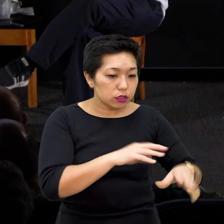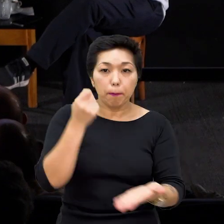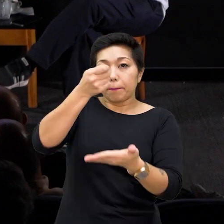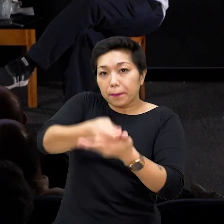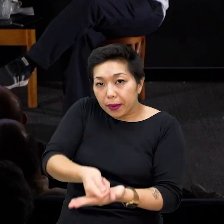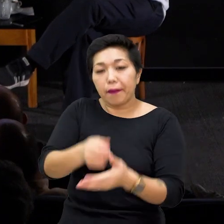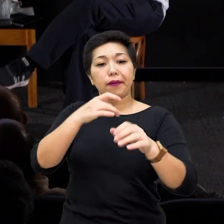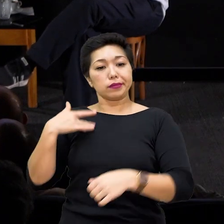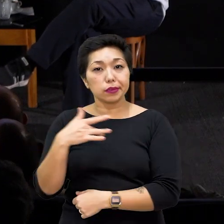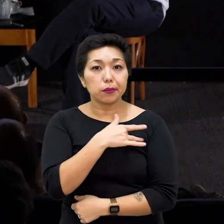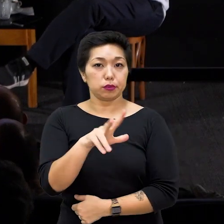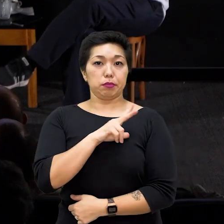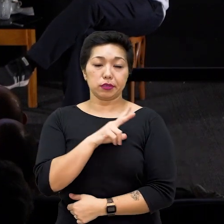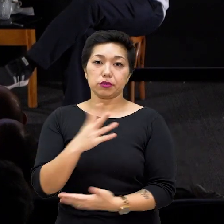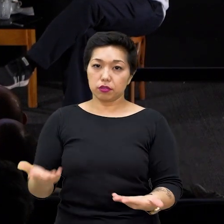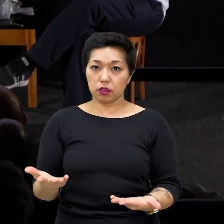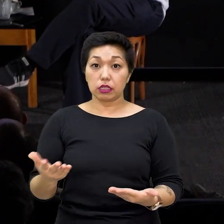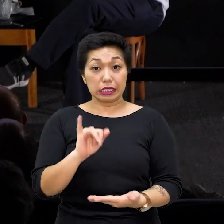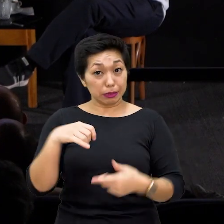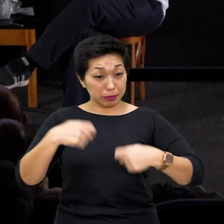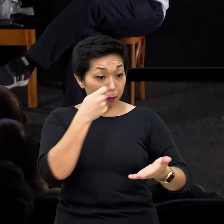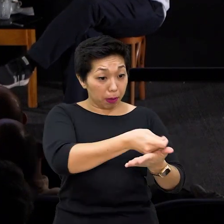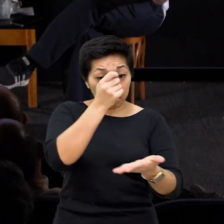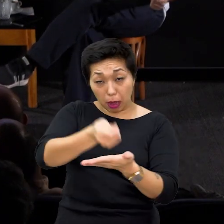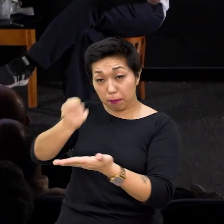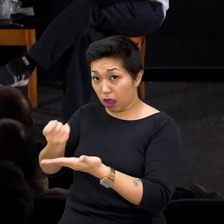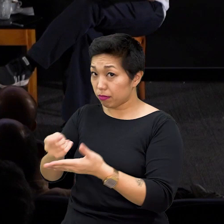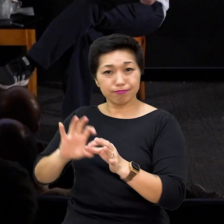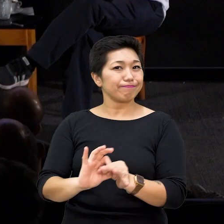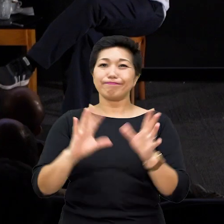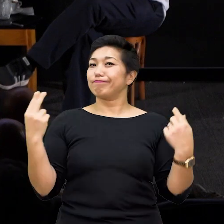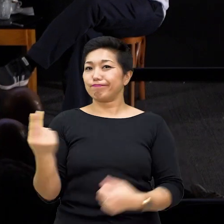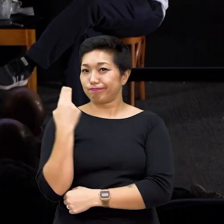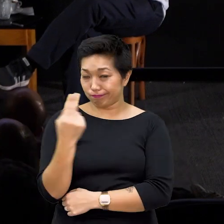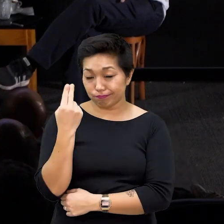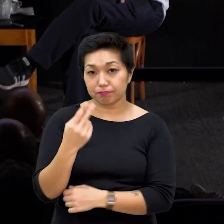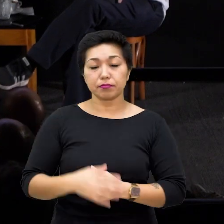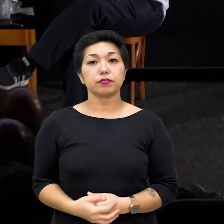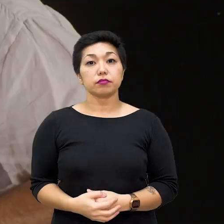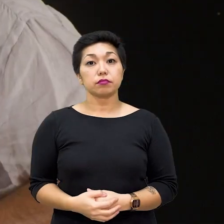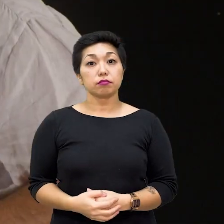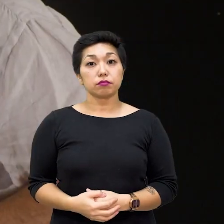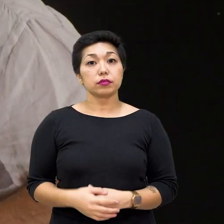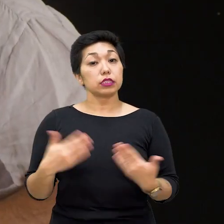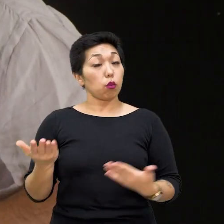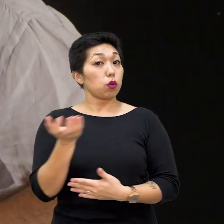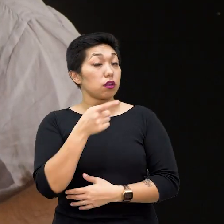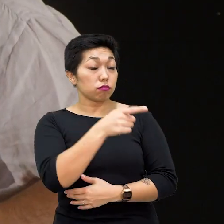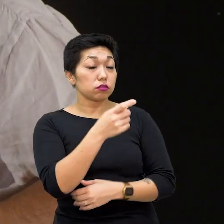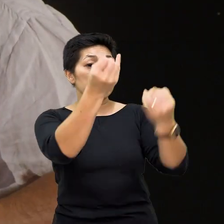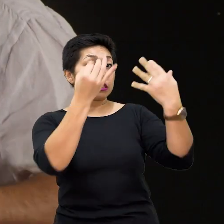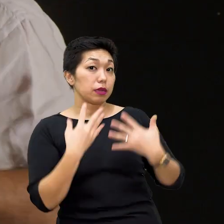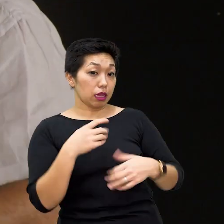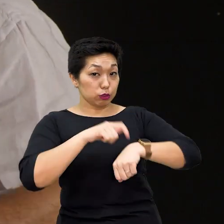por saúde, né? Se ela tem que pagar por saúde ou pagar por educação, ela não tem tanta liberdade assim, né? Então, queria que o senhor, dentro de 20 minutos aí,